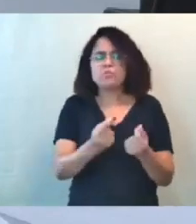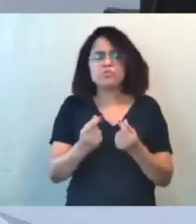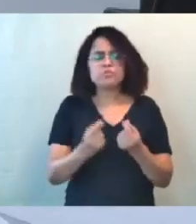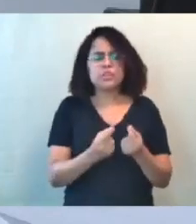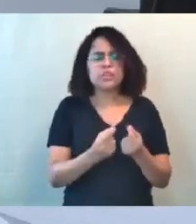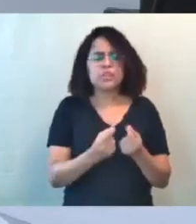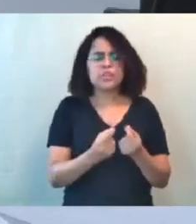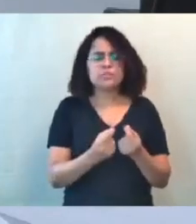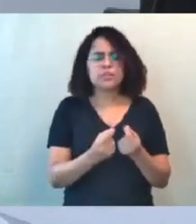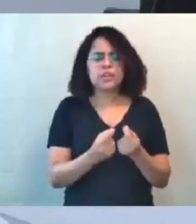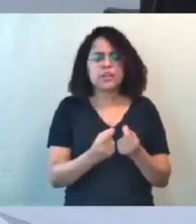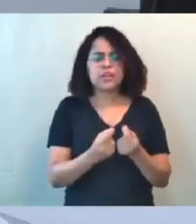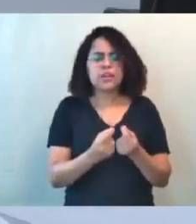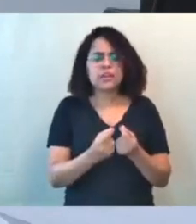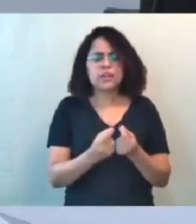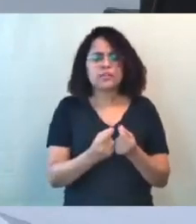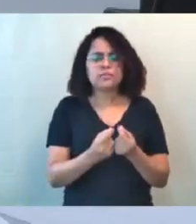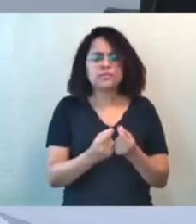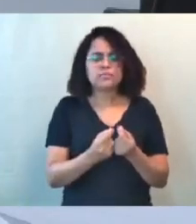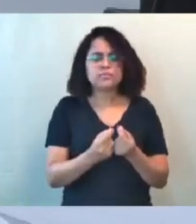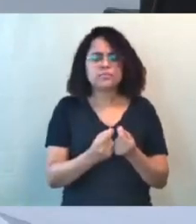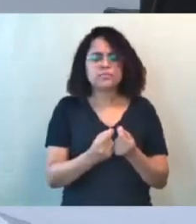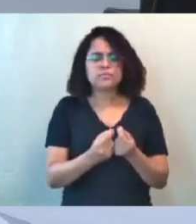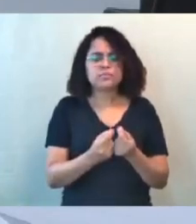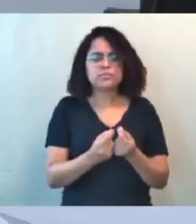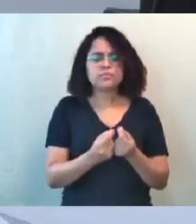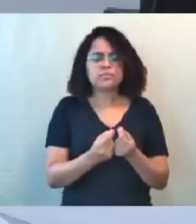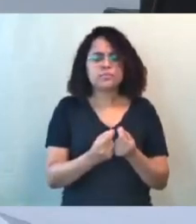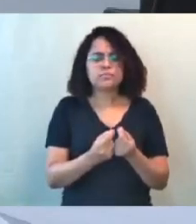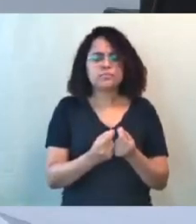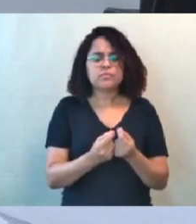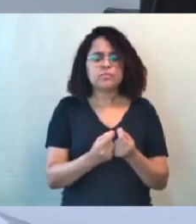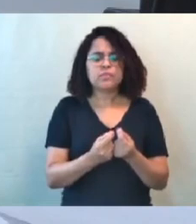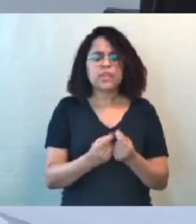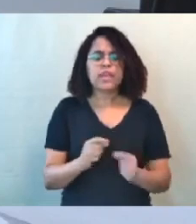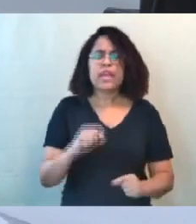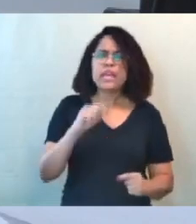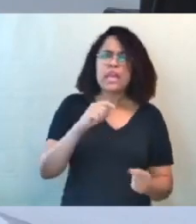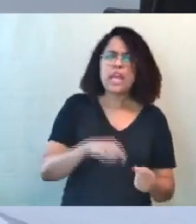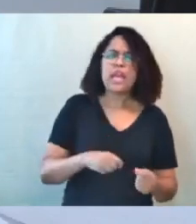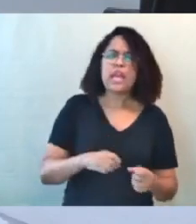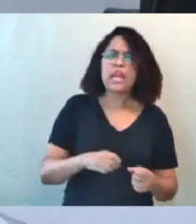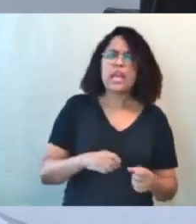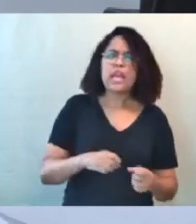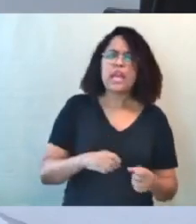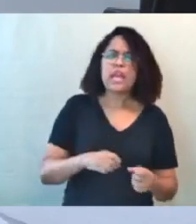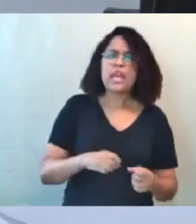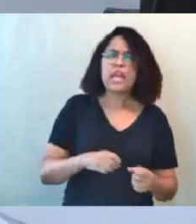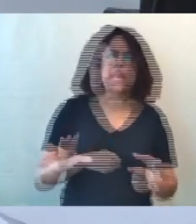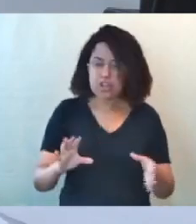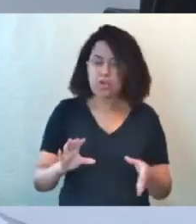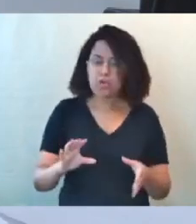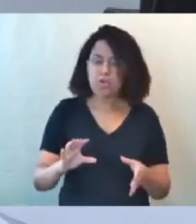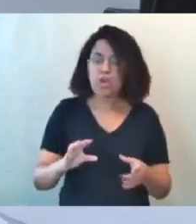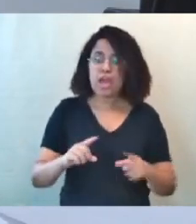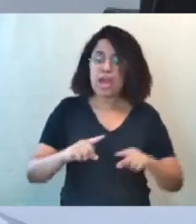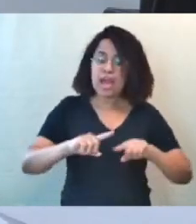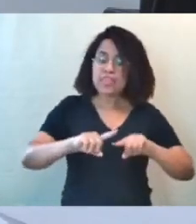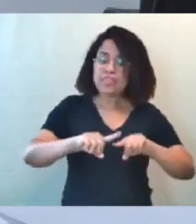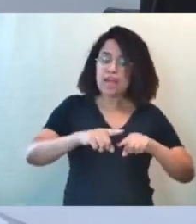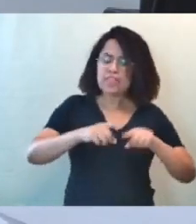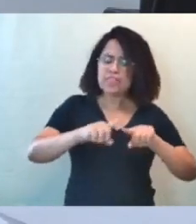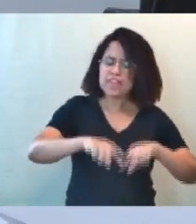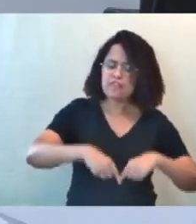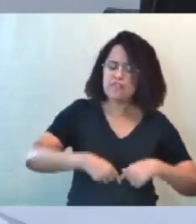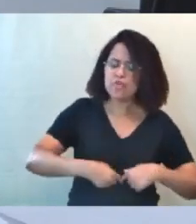adiantado antes mesmo de ter o acordo com o MP, e ele permitiu essa devolução em viagens, por que que o